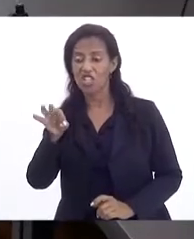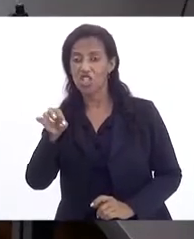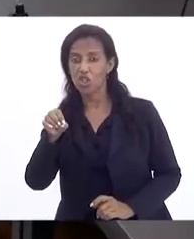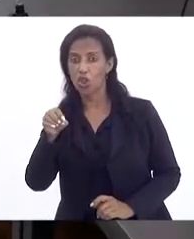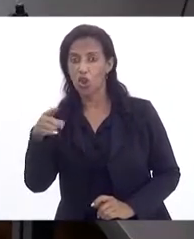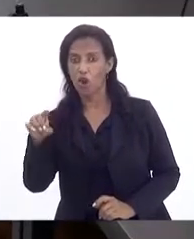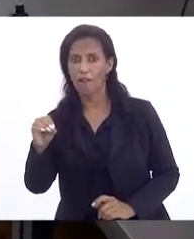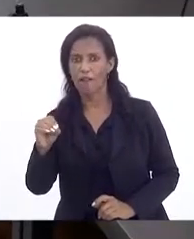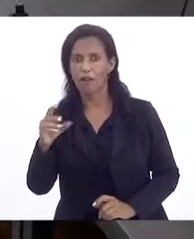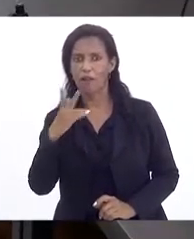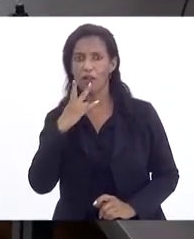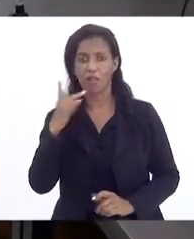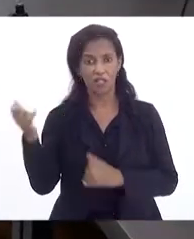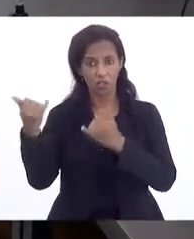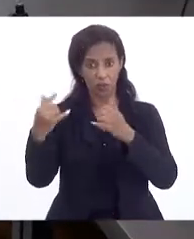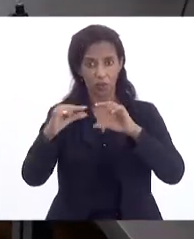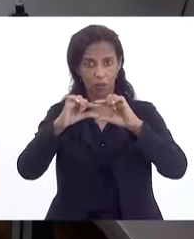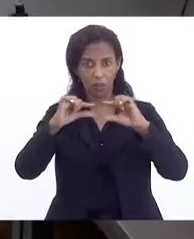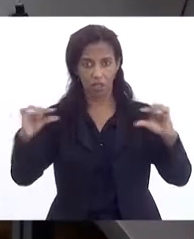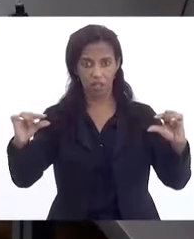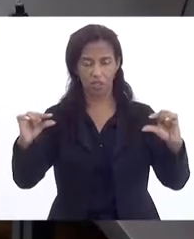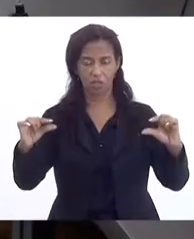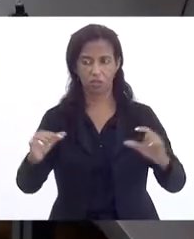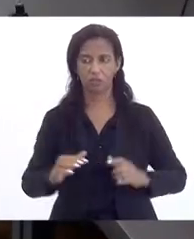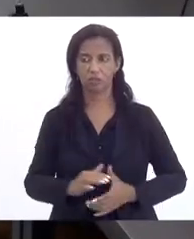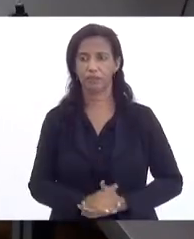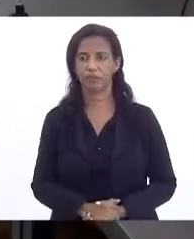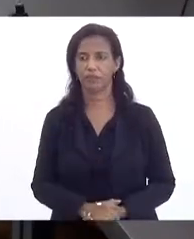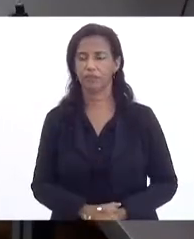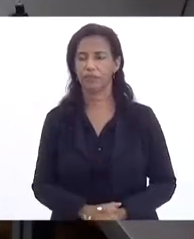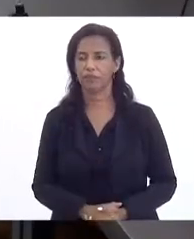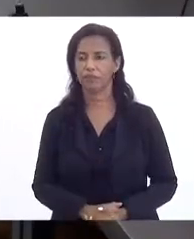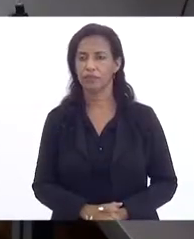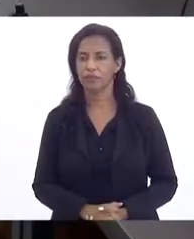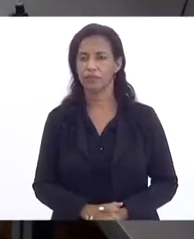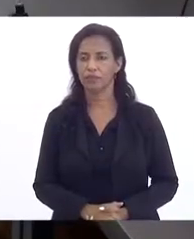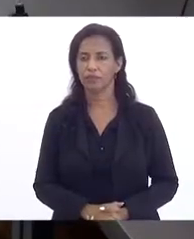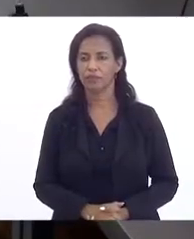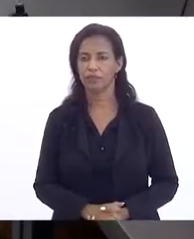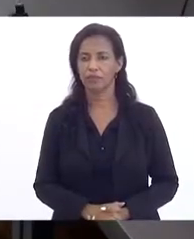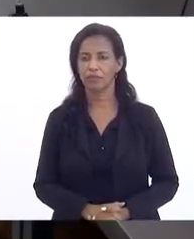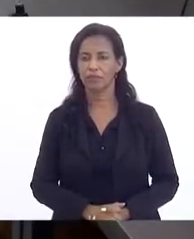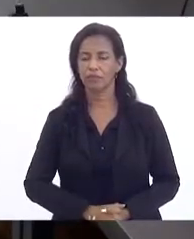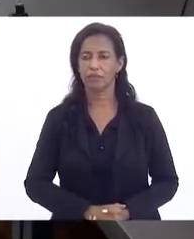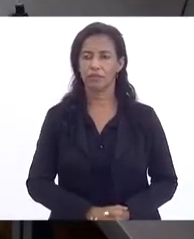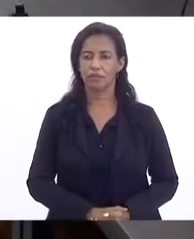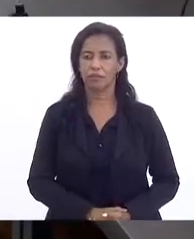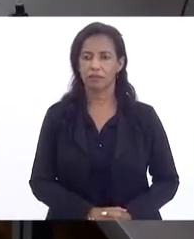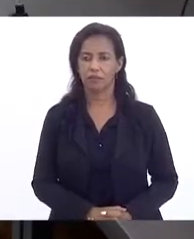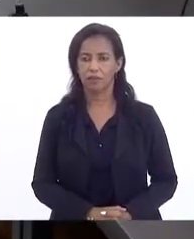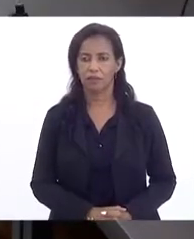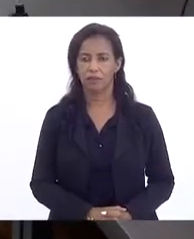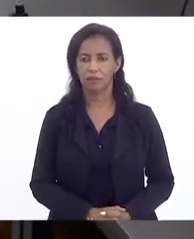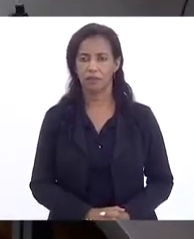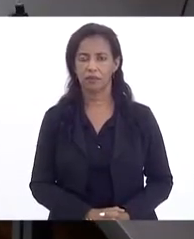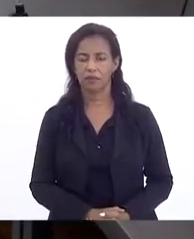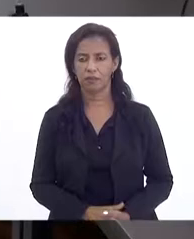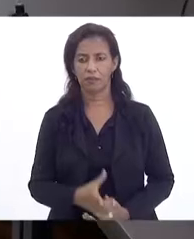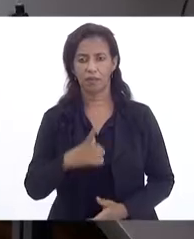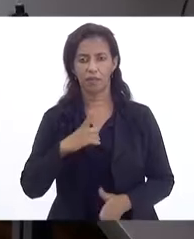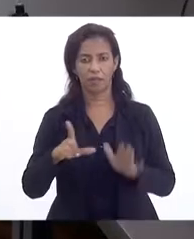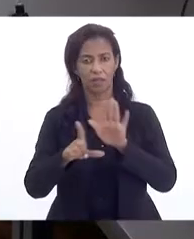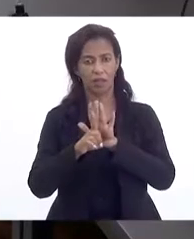feira nordestina, ele explicitou que é a de São Cristóvão. Questão de ordem. Deputado Rosenberg. Tem uma